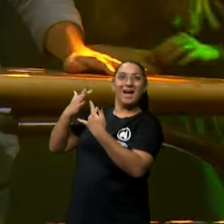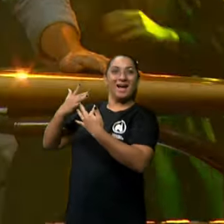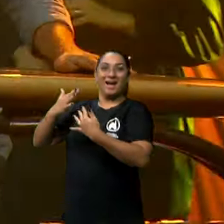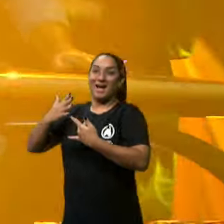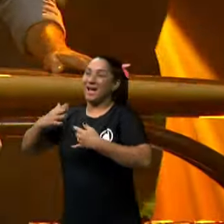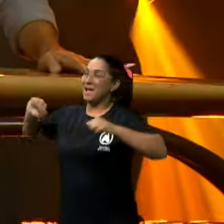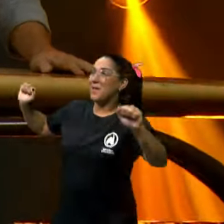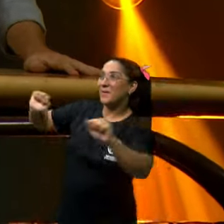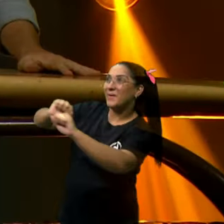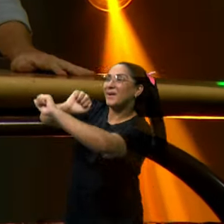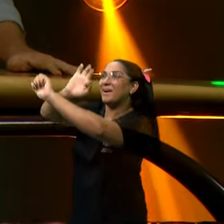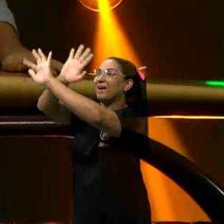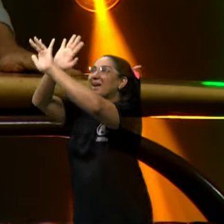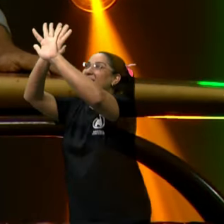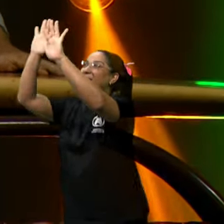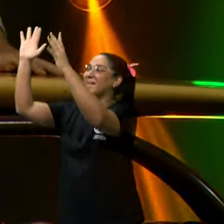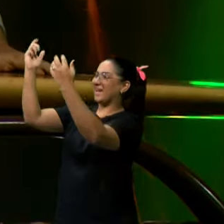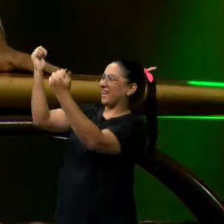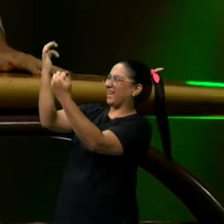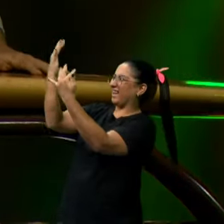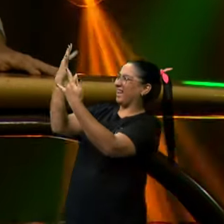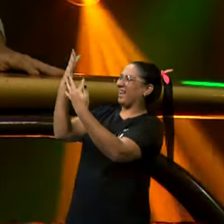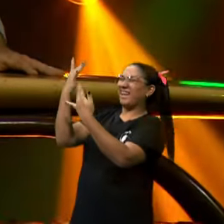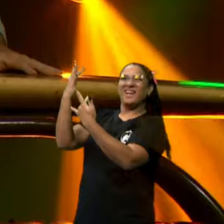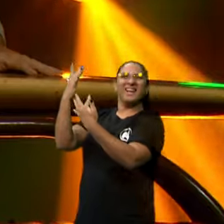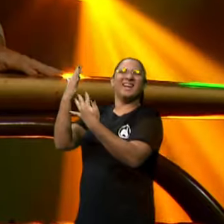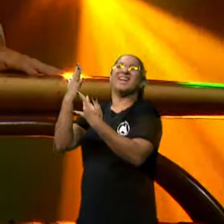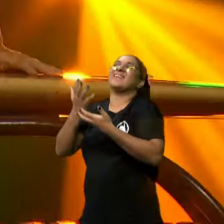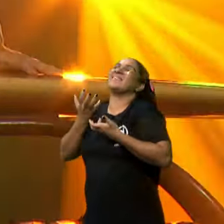Derrama tua mão chame por ele